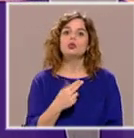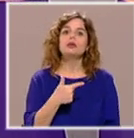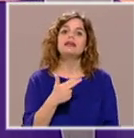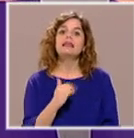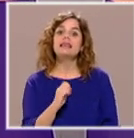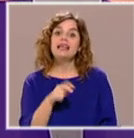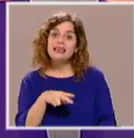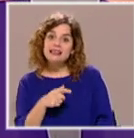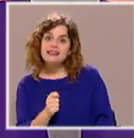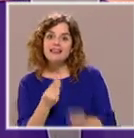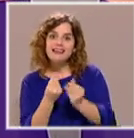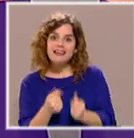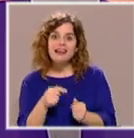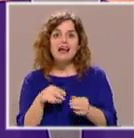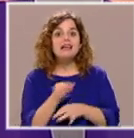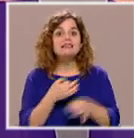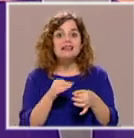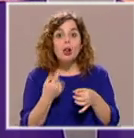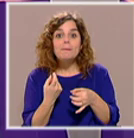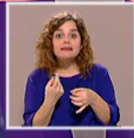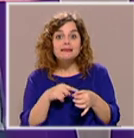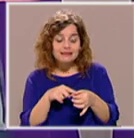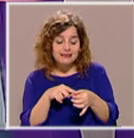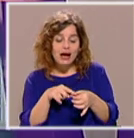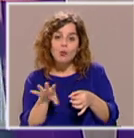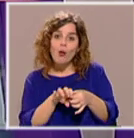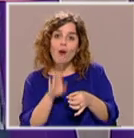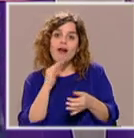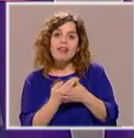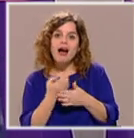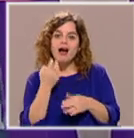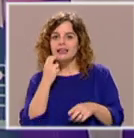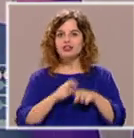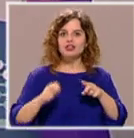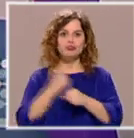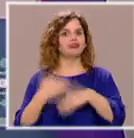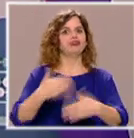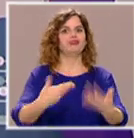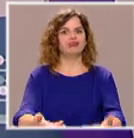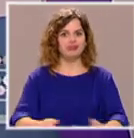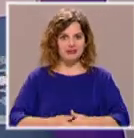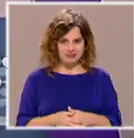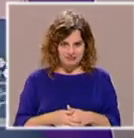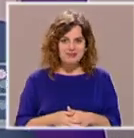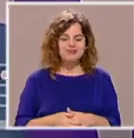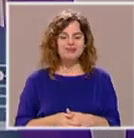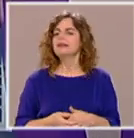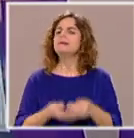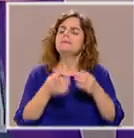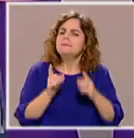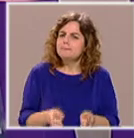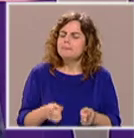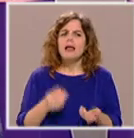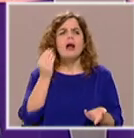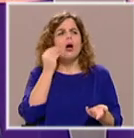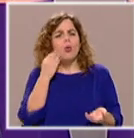nutrientes, essas substâncias que as células necessitam para nos fornecer a energia necessária. Vamos então começar por perceber aqui como